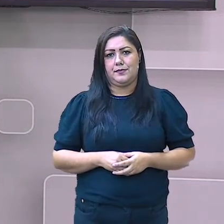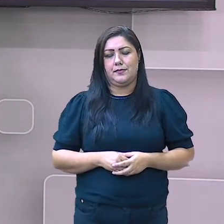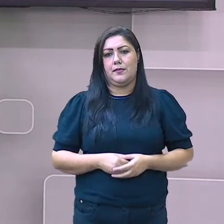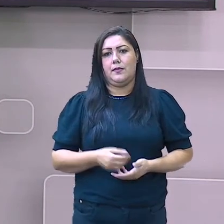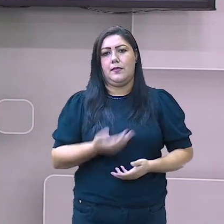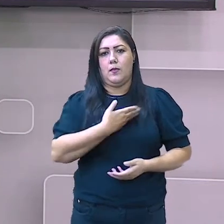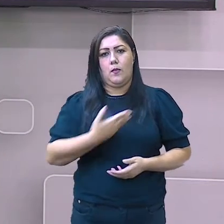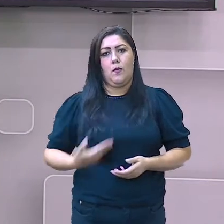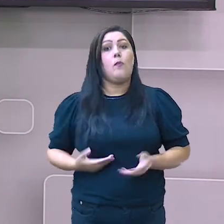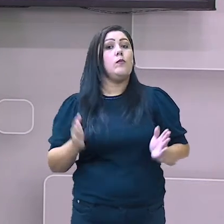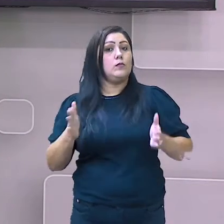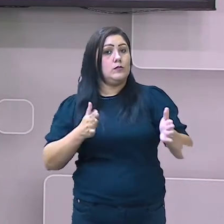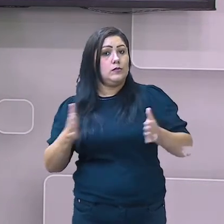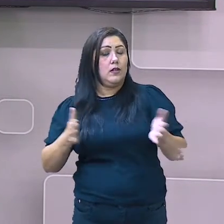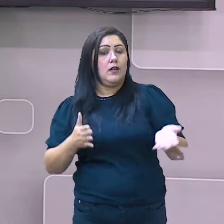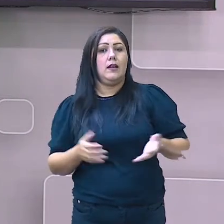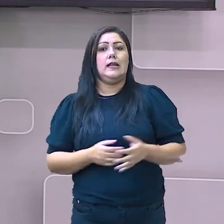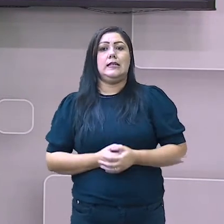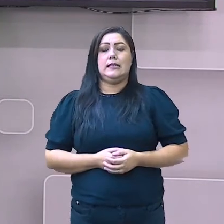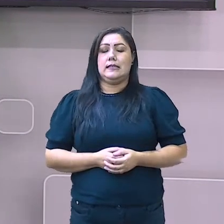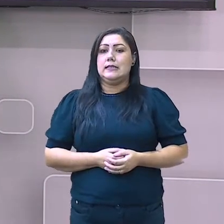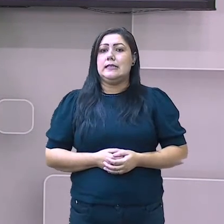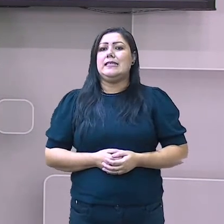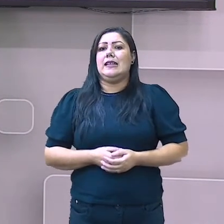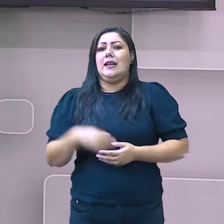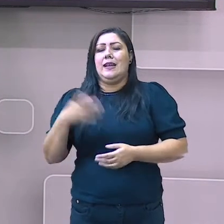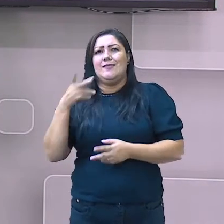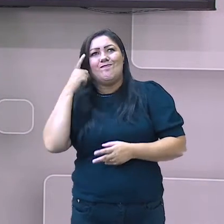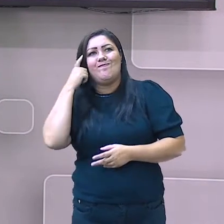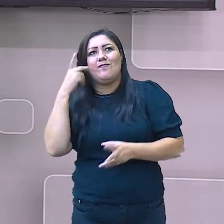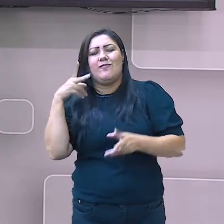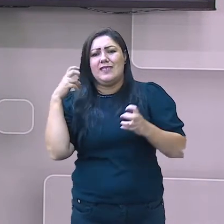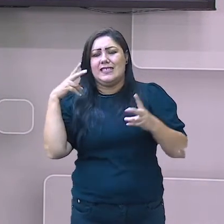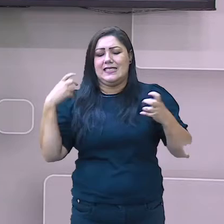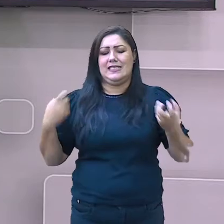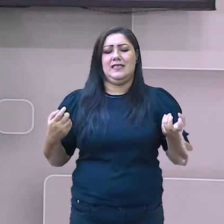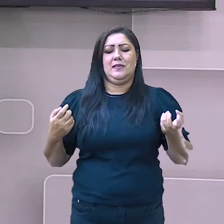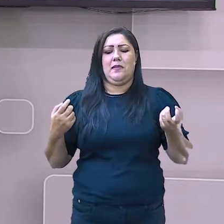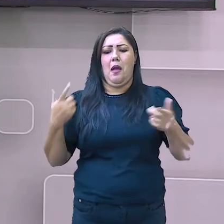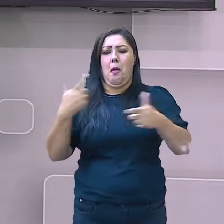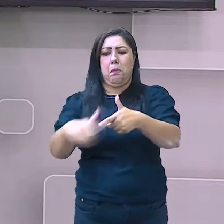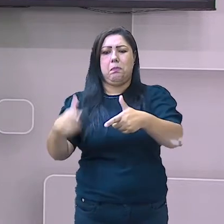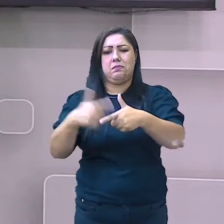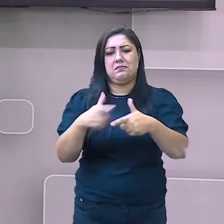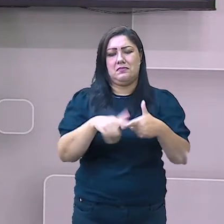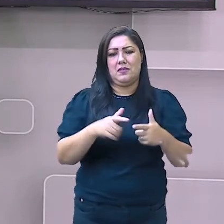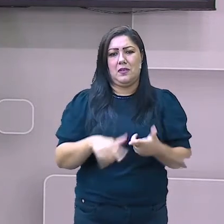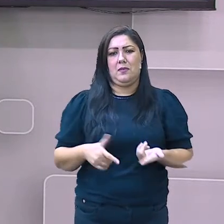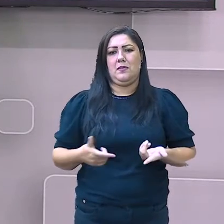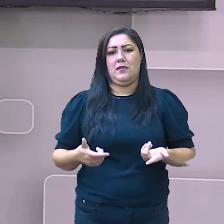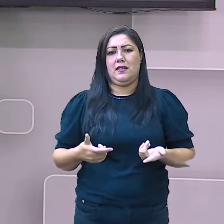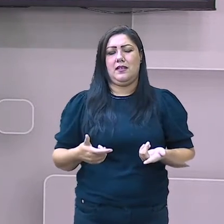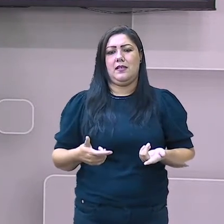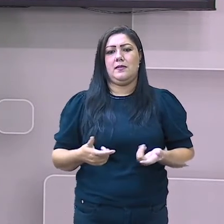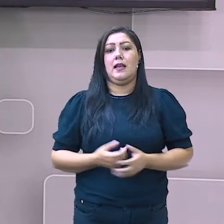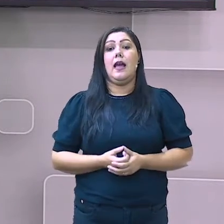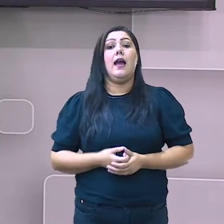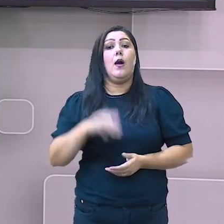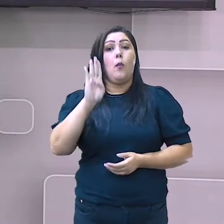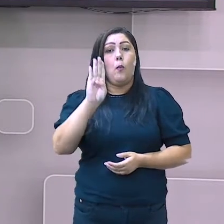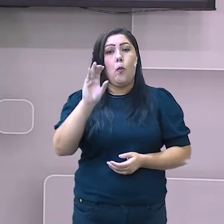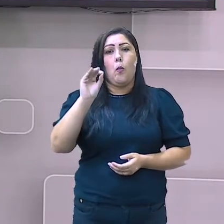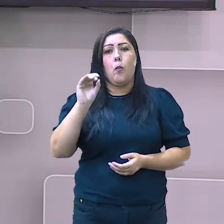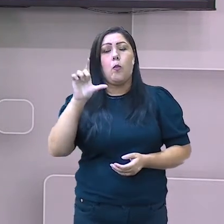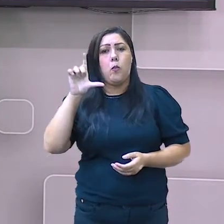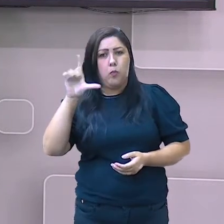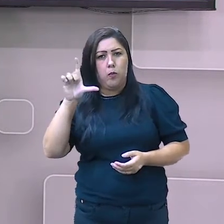organizados. Percebendo o acirramento da situação de conflito social, os bolcheviques lançaram o lema